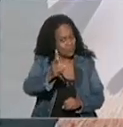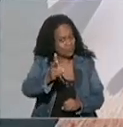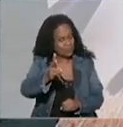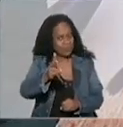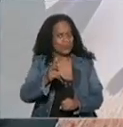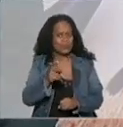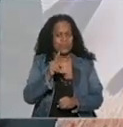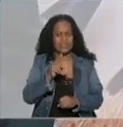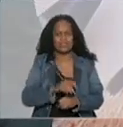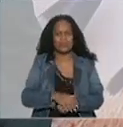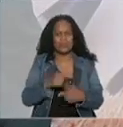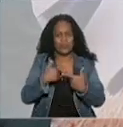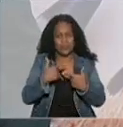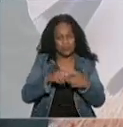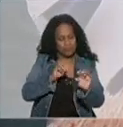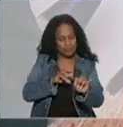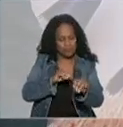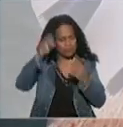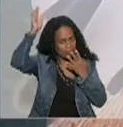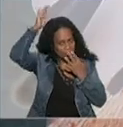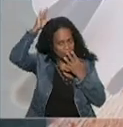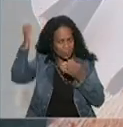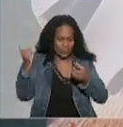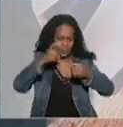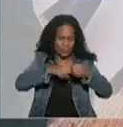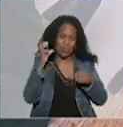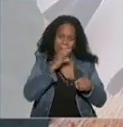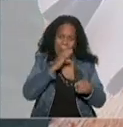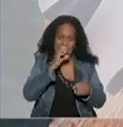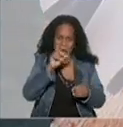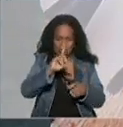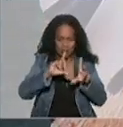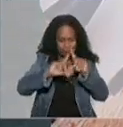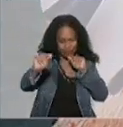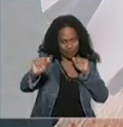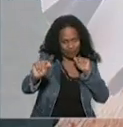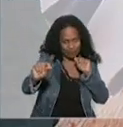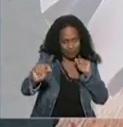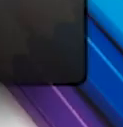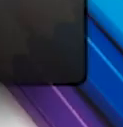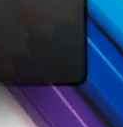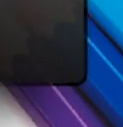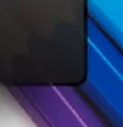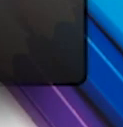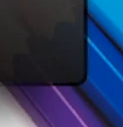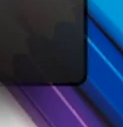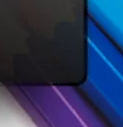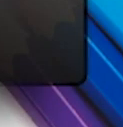educação pautada na cultura indígena. A gente volta já já, não desgruda.